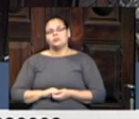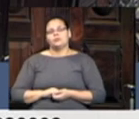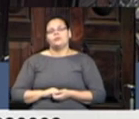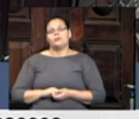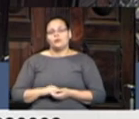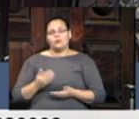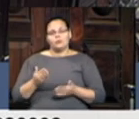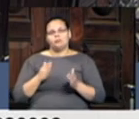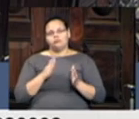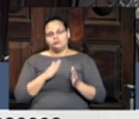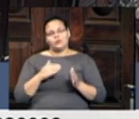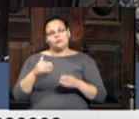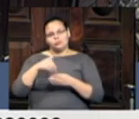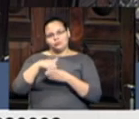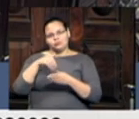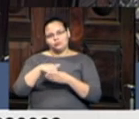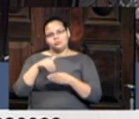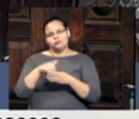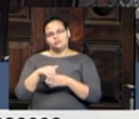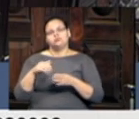fim do processo eleitoral,